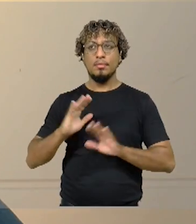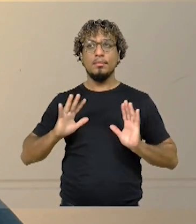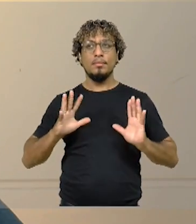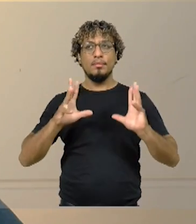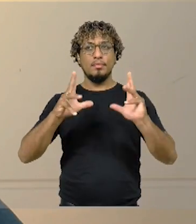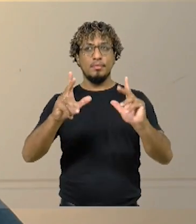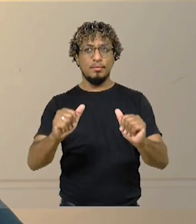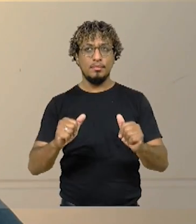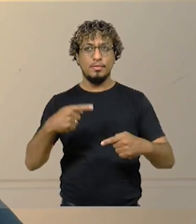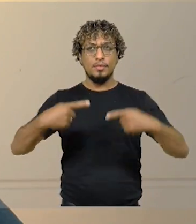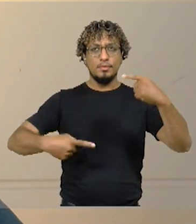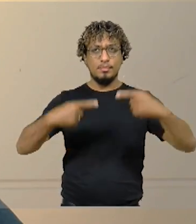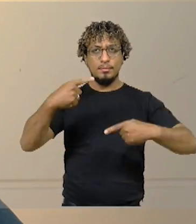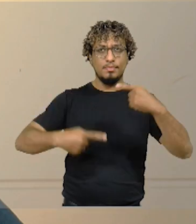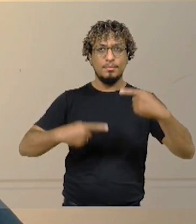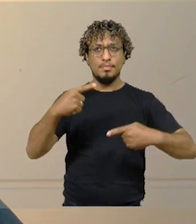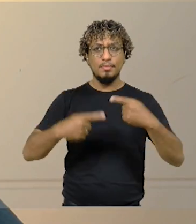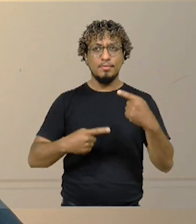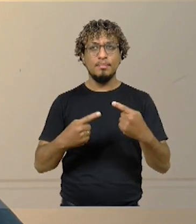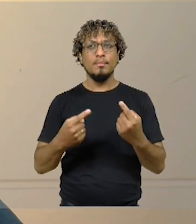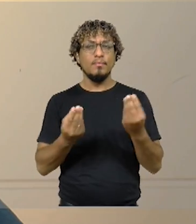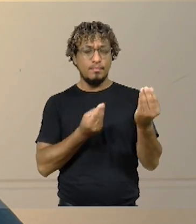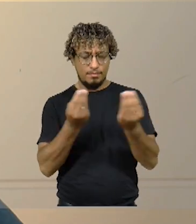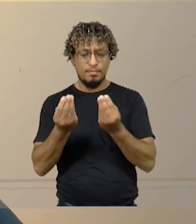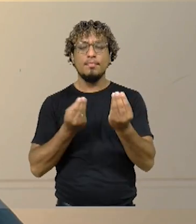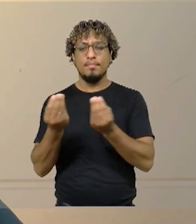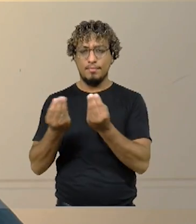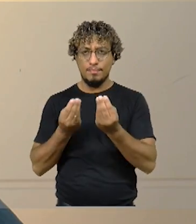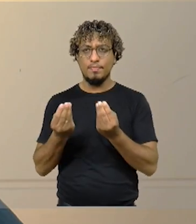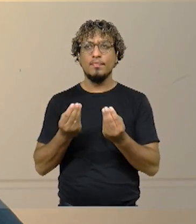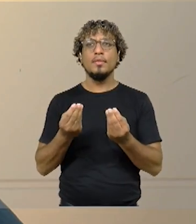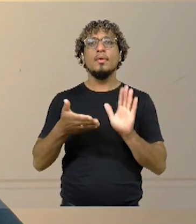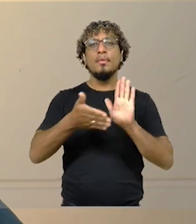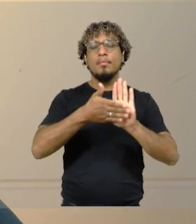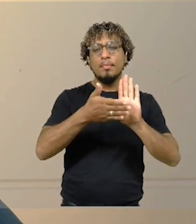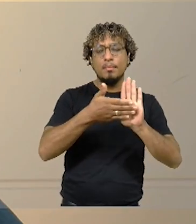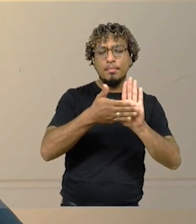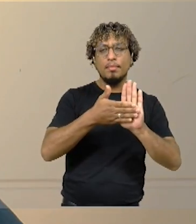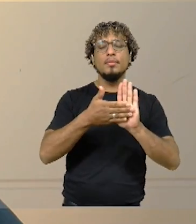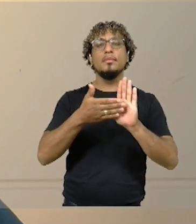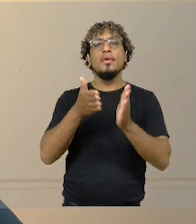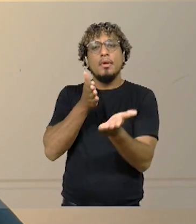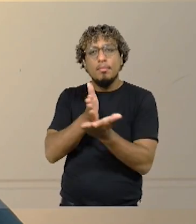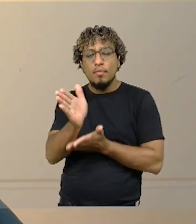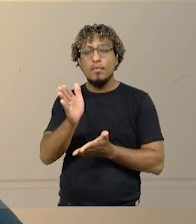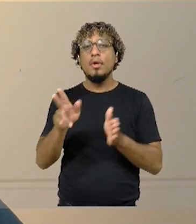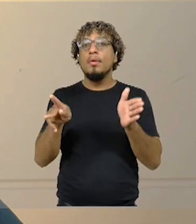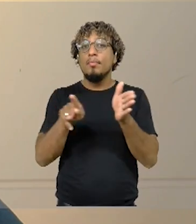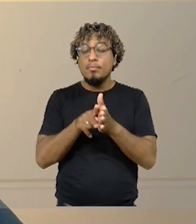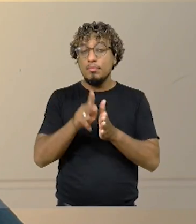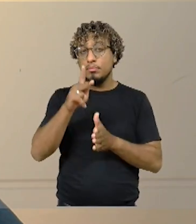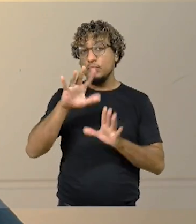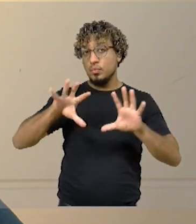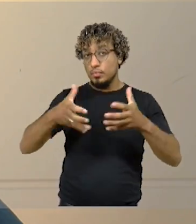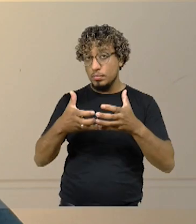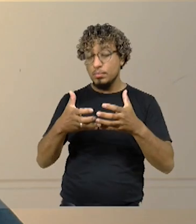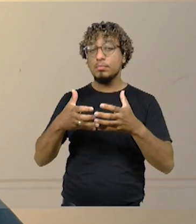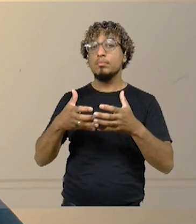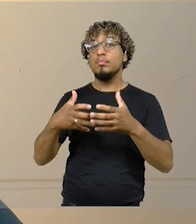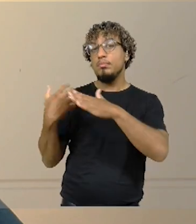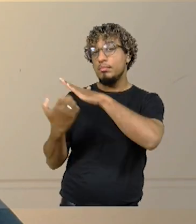e trabalhadoras da limpeza, que infelizmente hoje não têm um respeito. São trabalhadores que pegam principalmente aquele horário noturno,